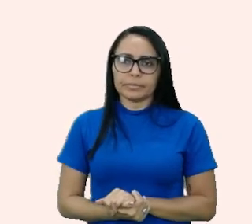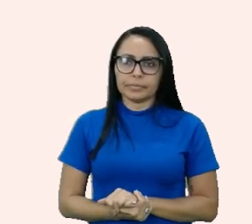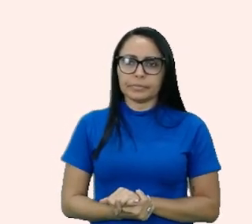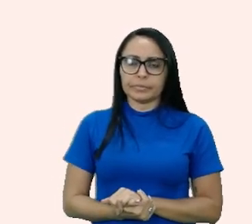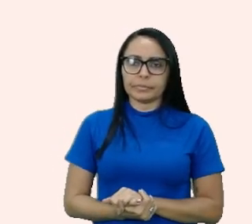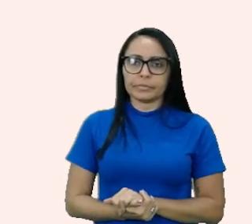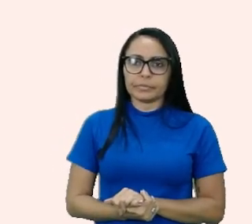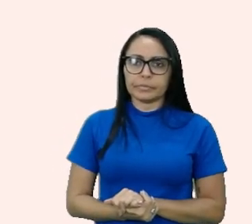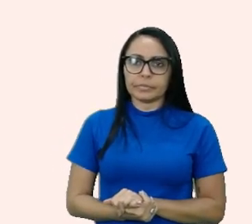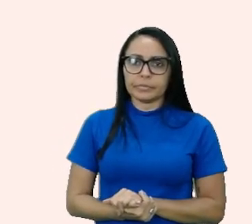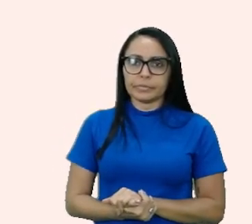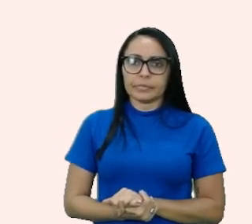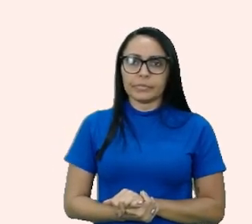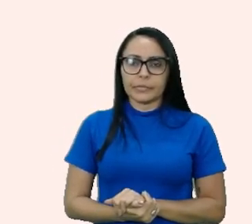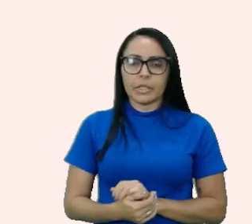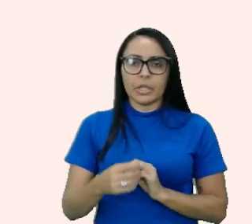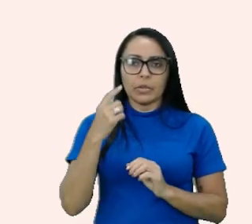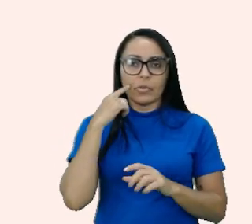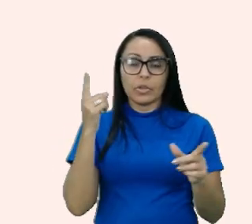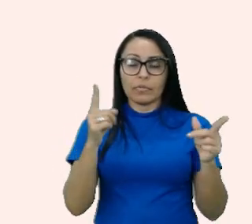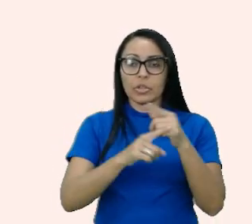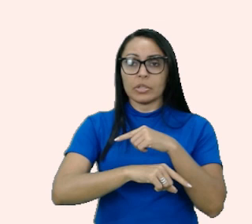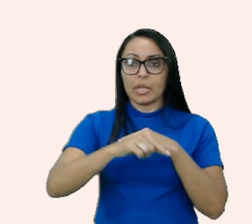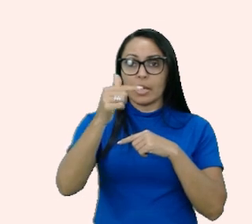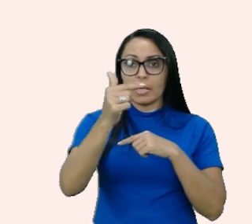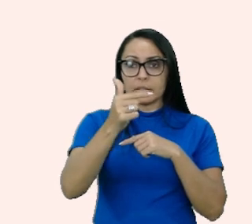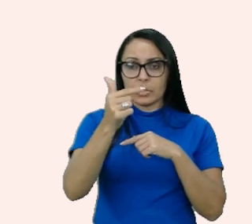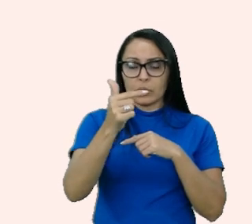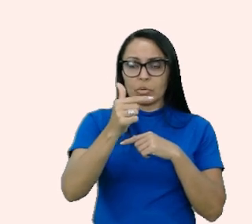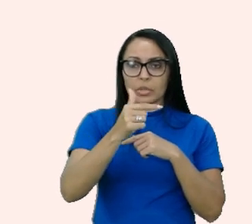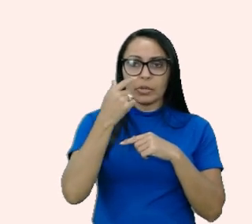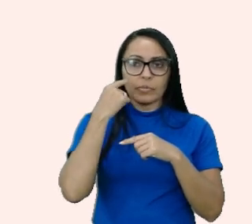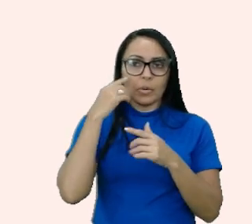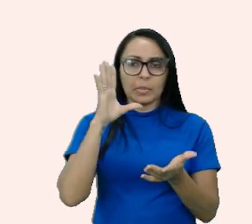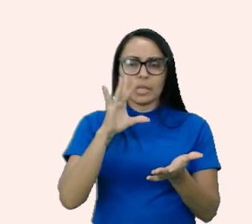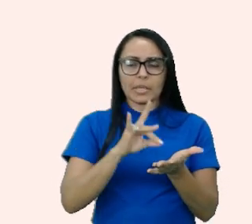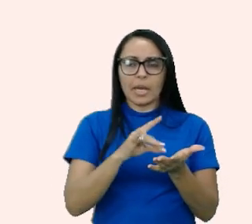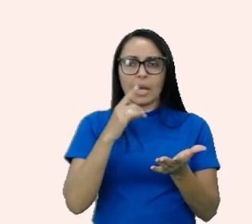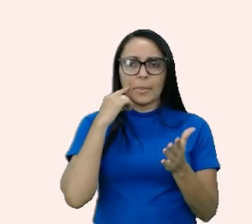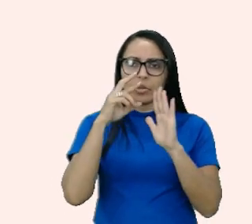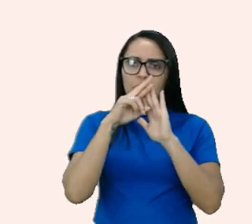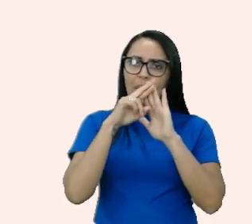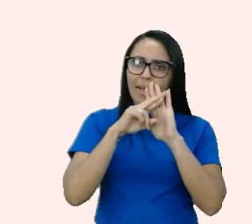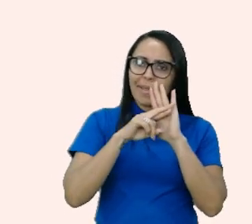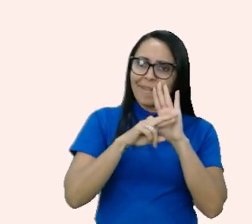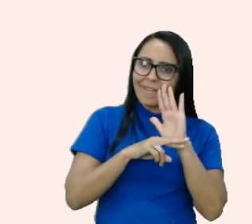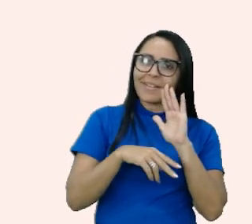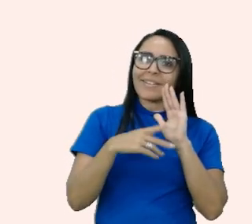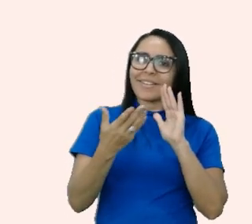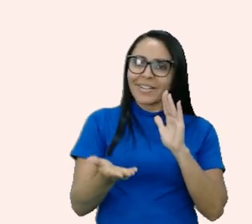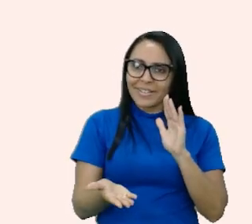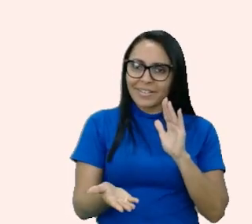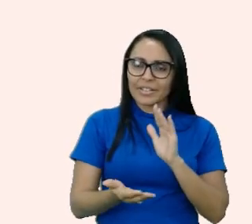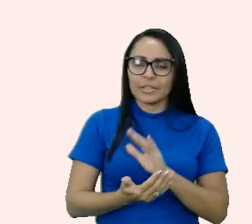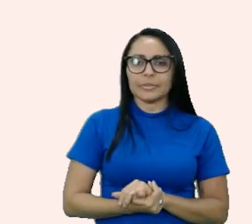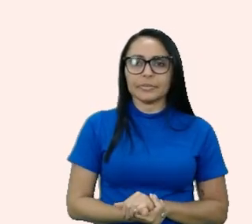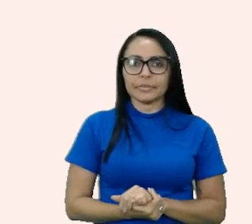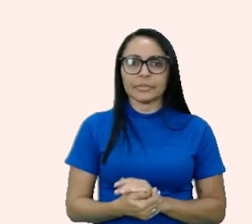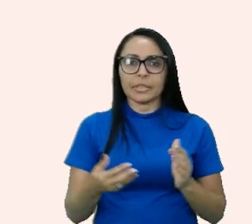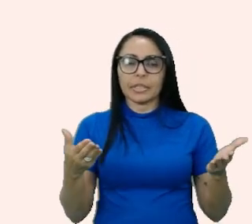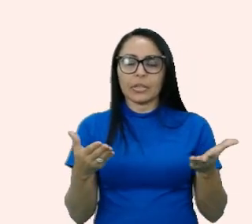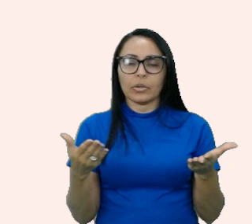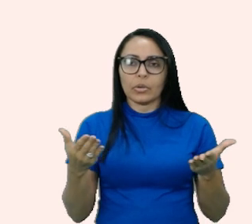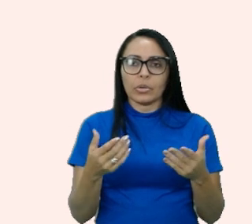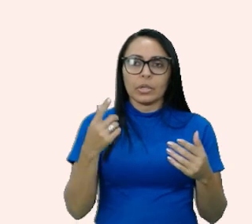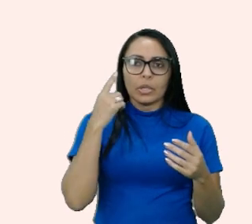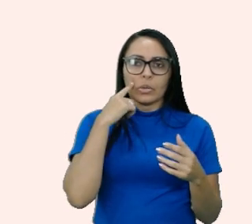vou inverter a segunda e vou aplicar a mesma regrinha da proporção. Só que agora, ó,